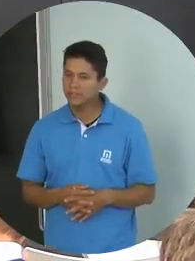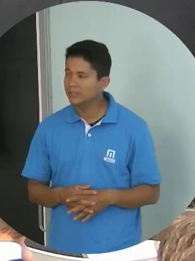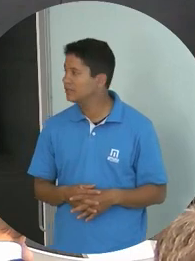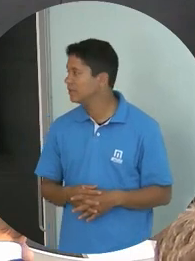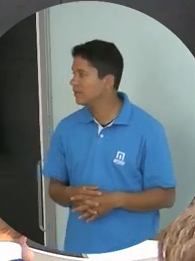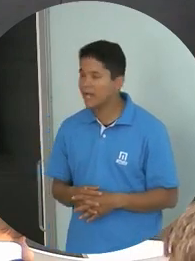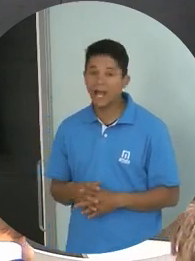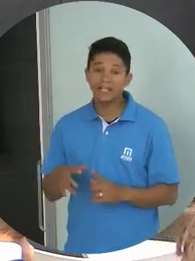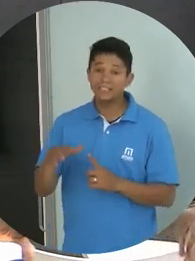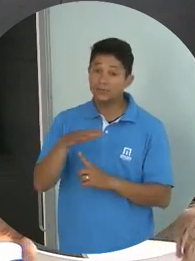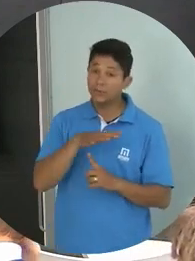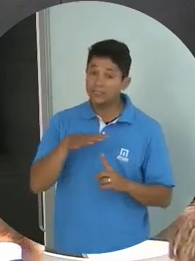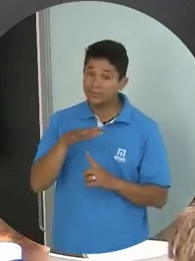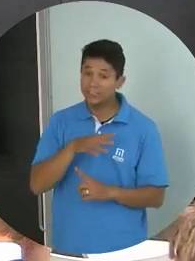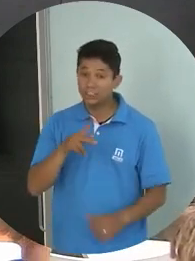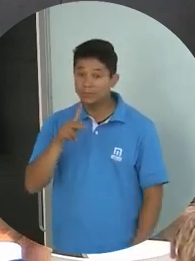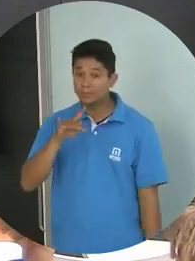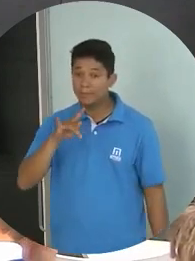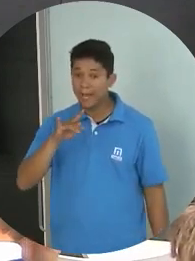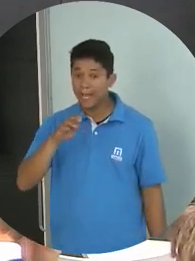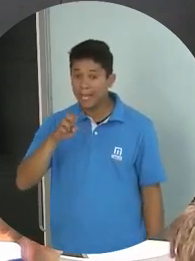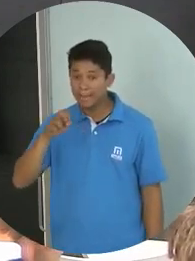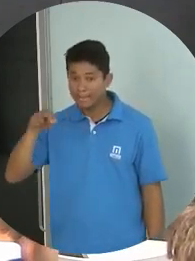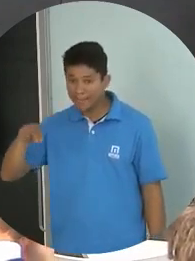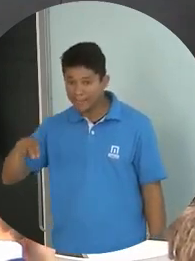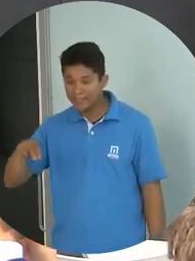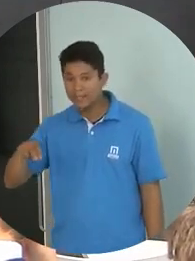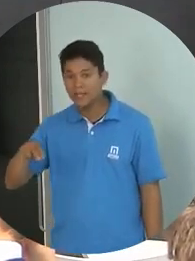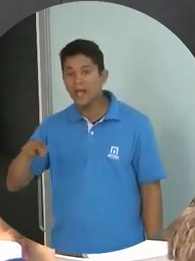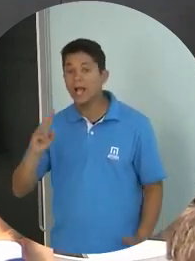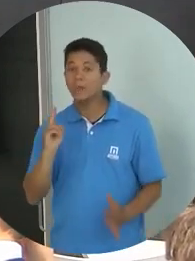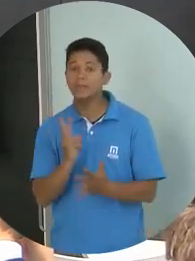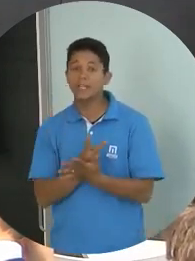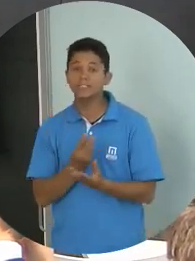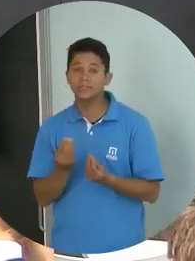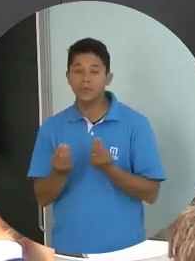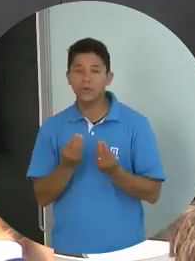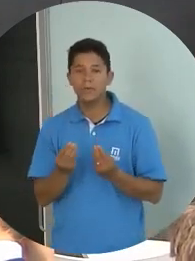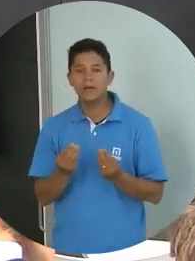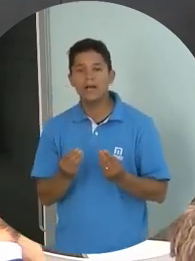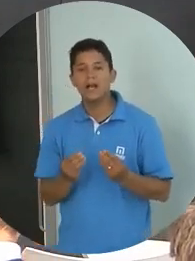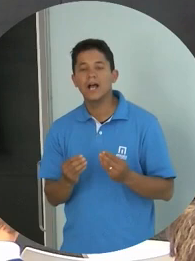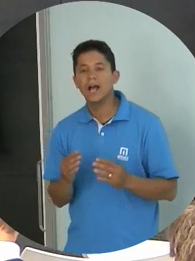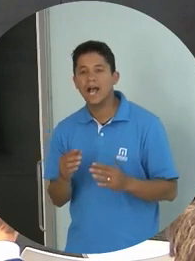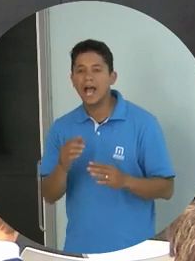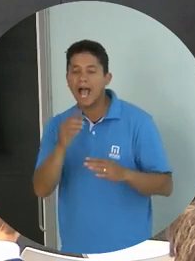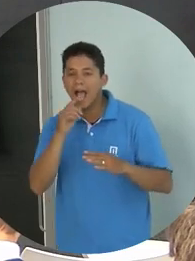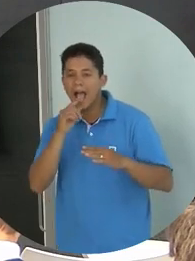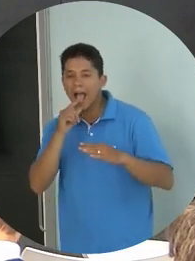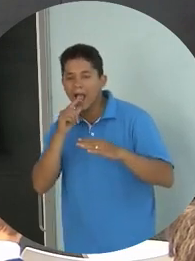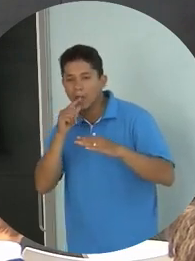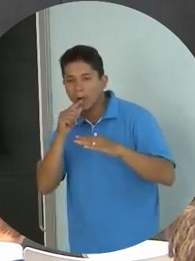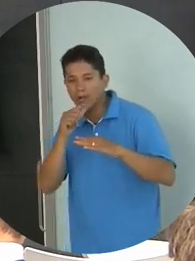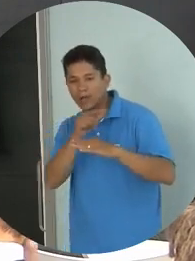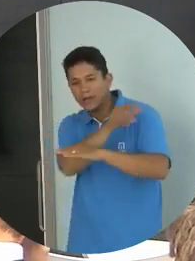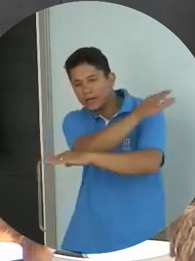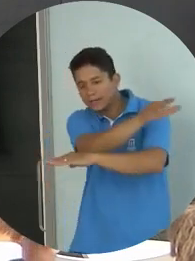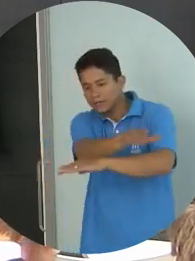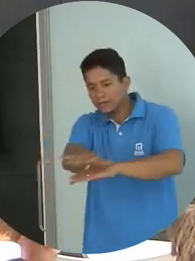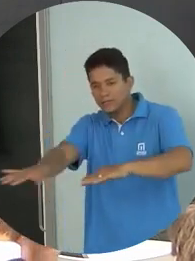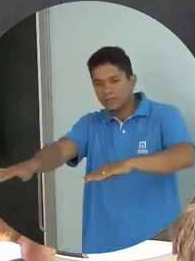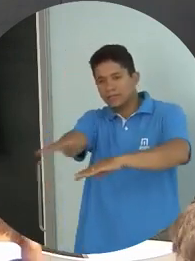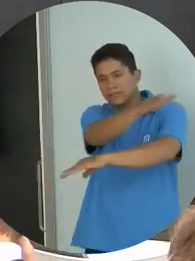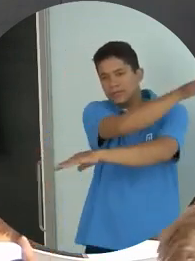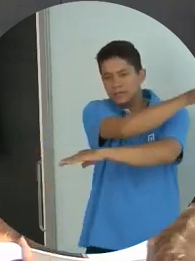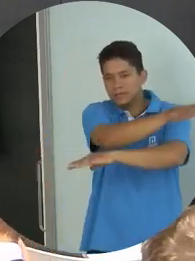piping, elas ocorrem geralmente quando a água que está contida ali, a montante, né, ela percola